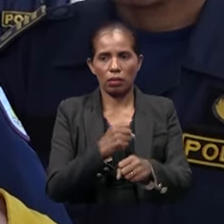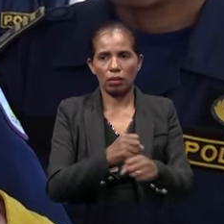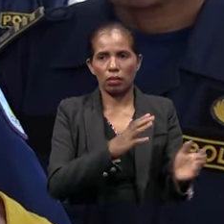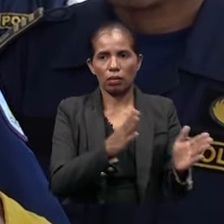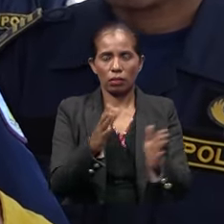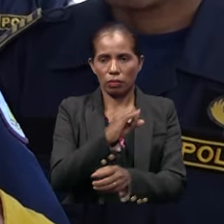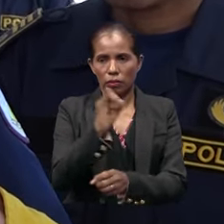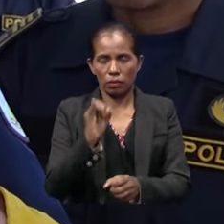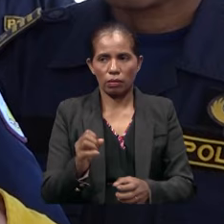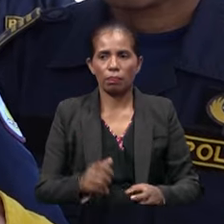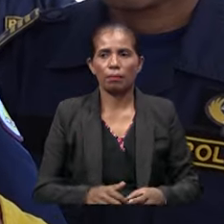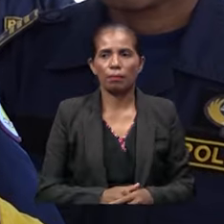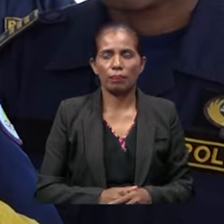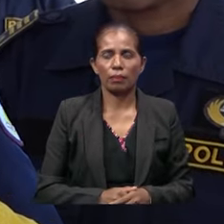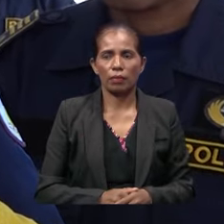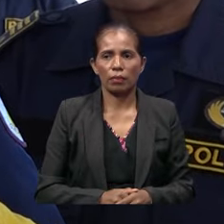investigação